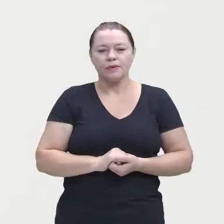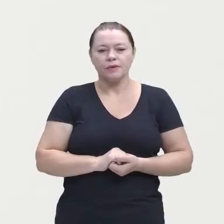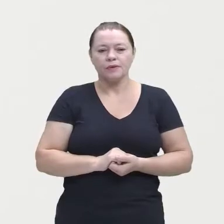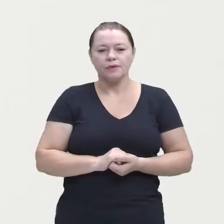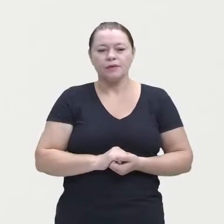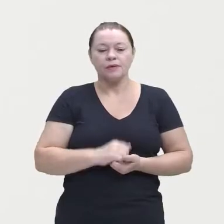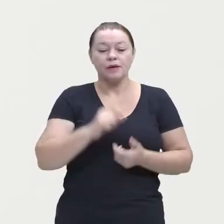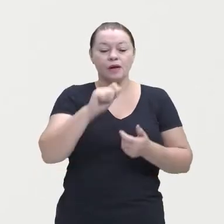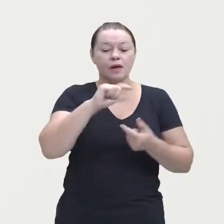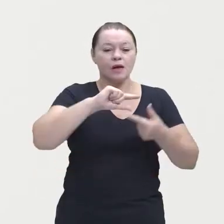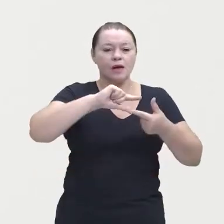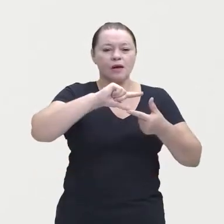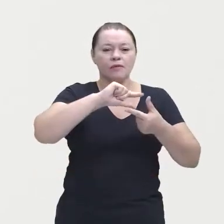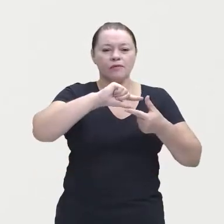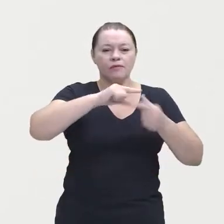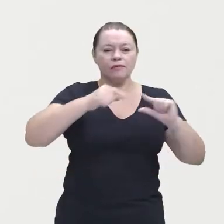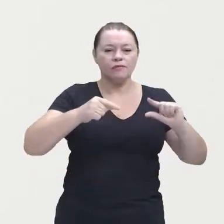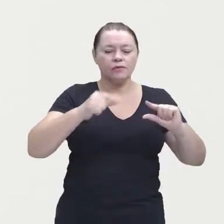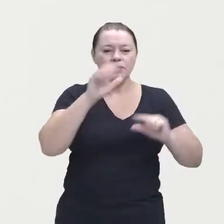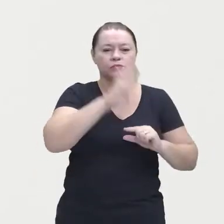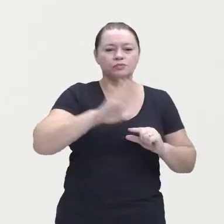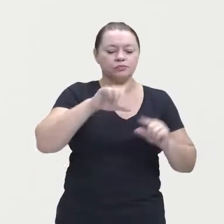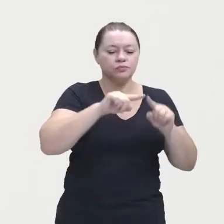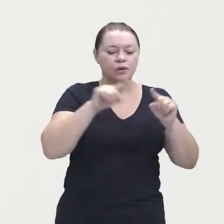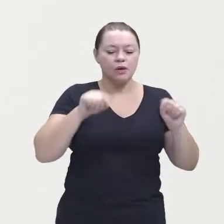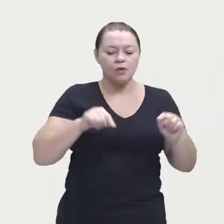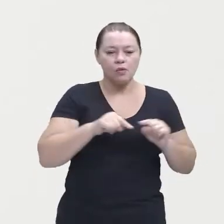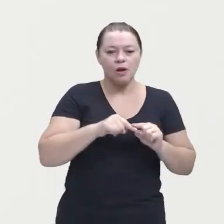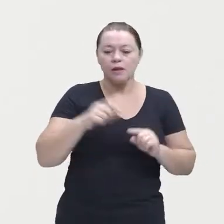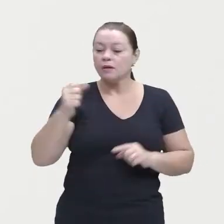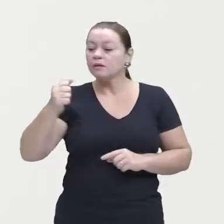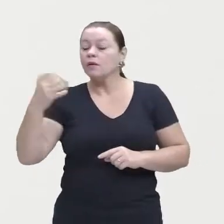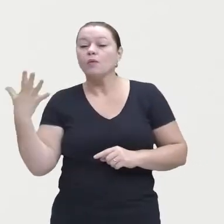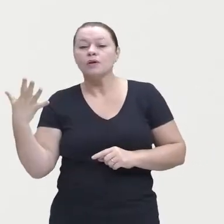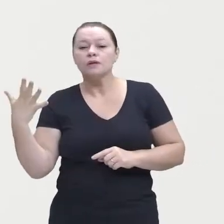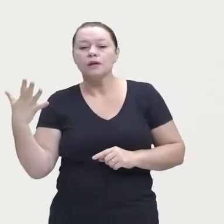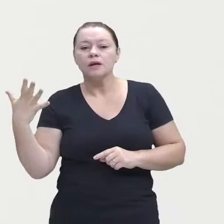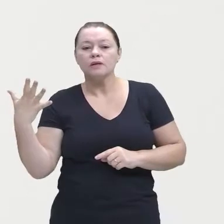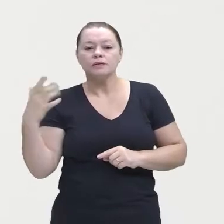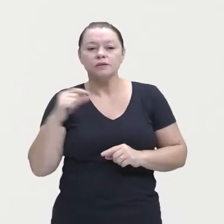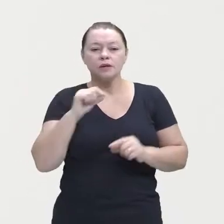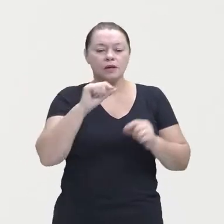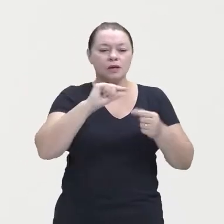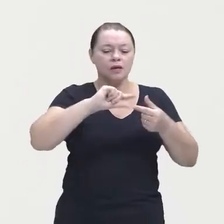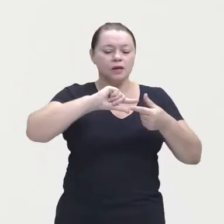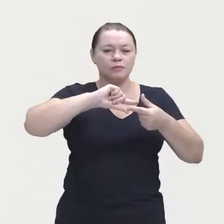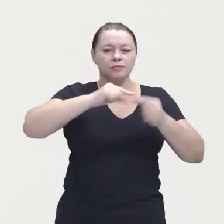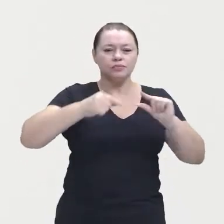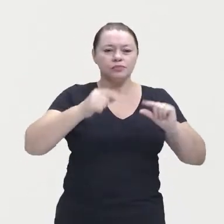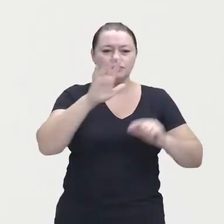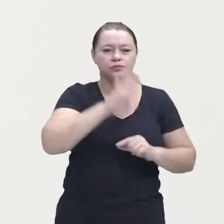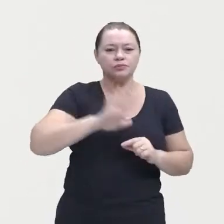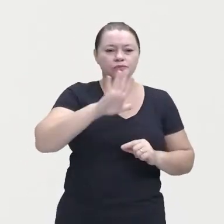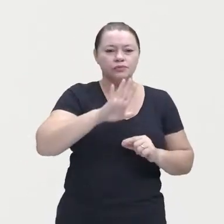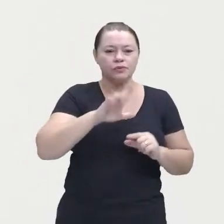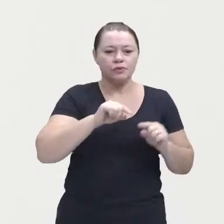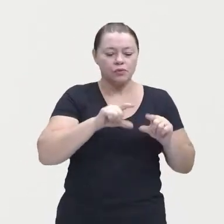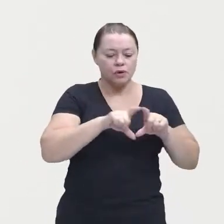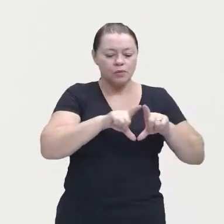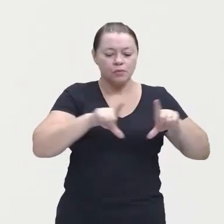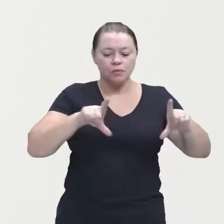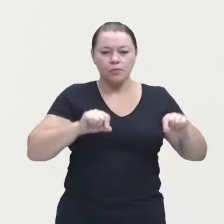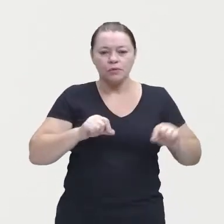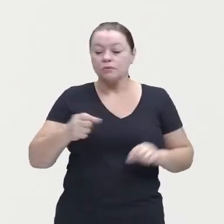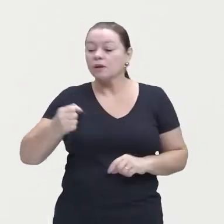Figura geométrica, quadrado, quantidade. Figura geométrica, retângulo,